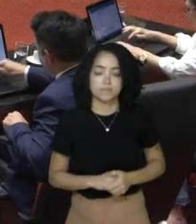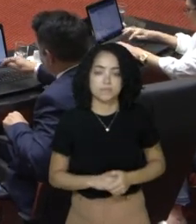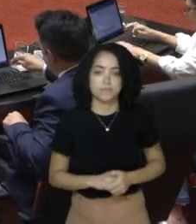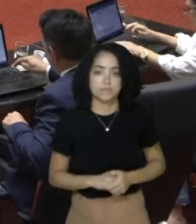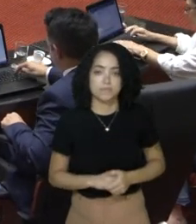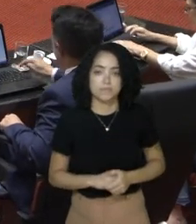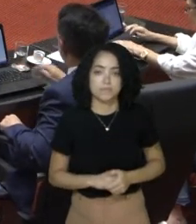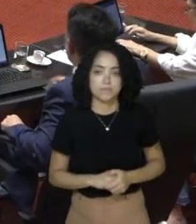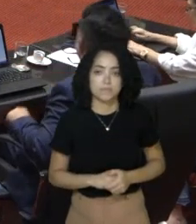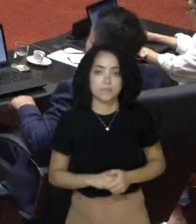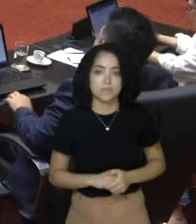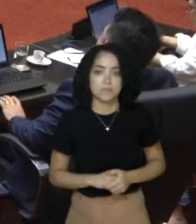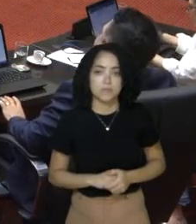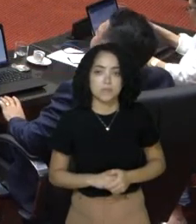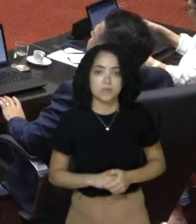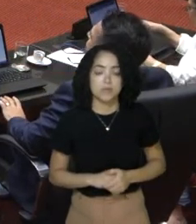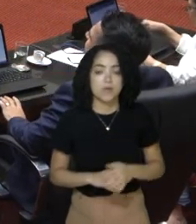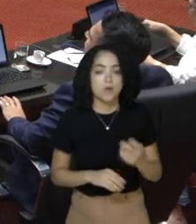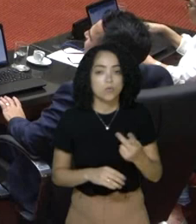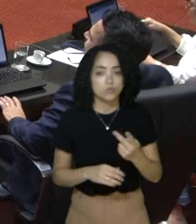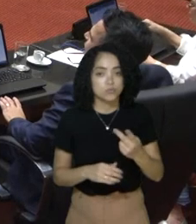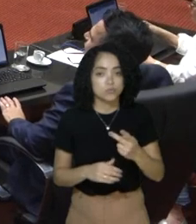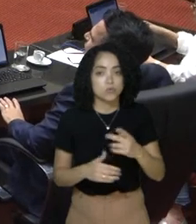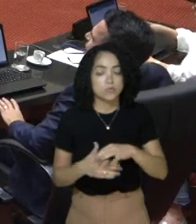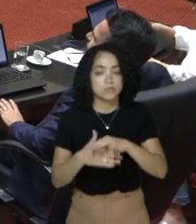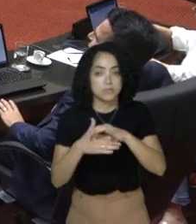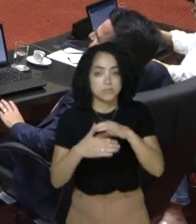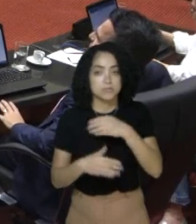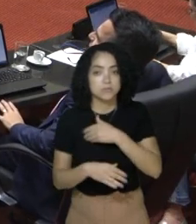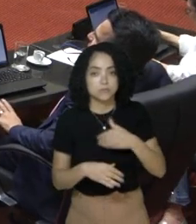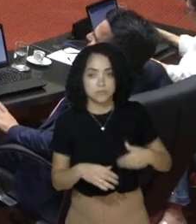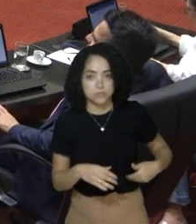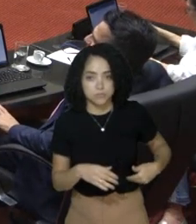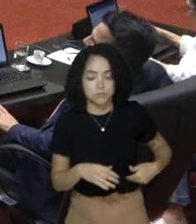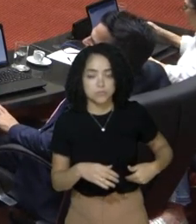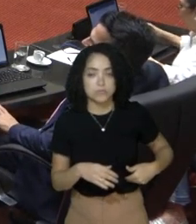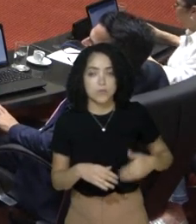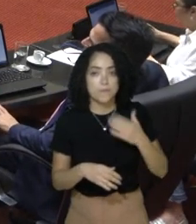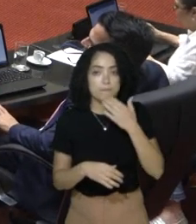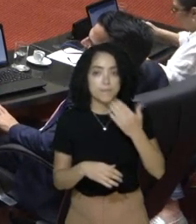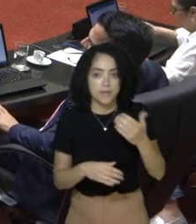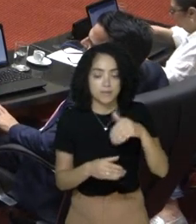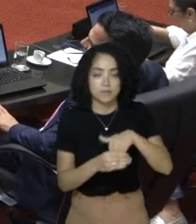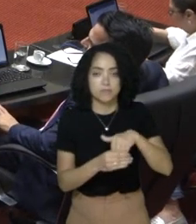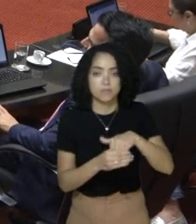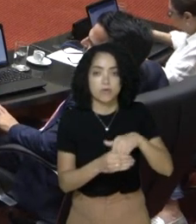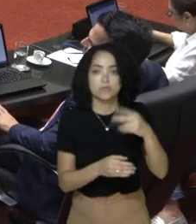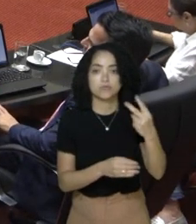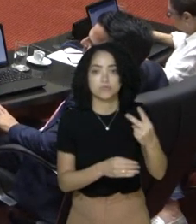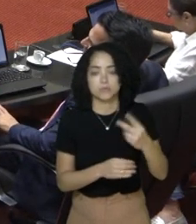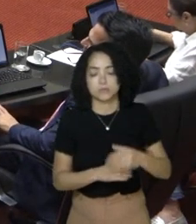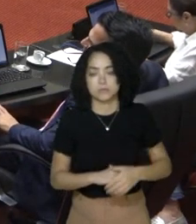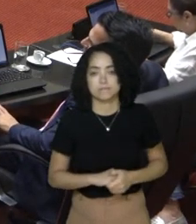Os dois líderes de governo, do atual e do futuro, pedem voto 2.